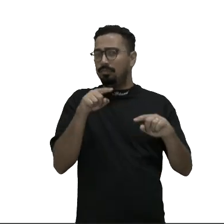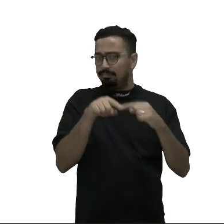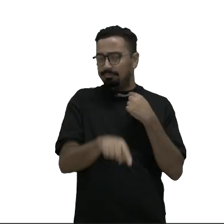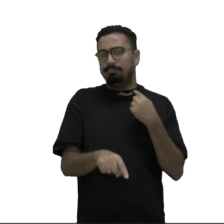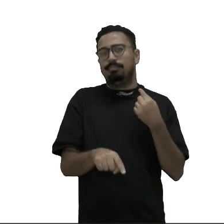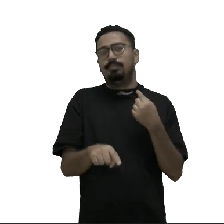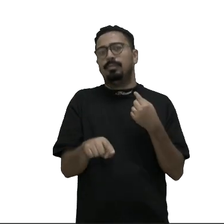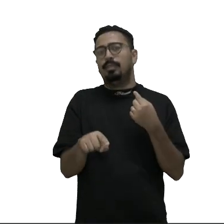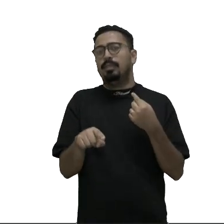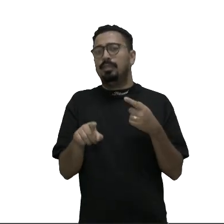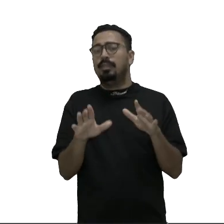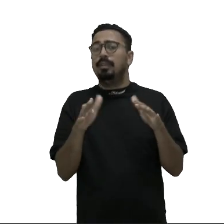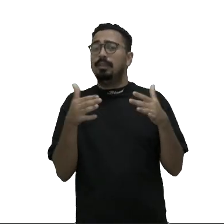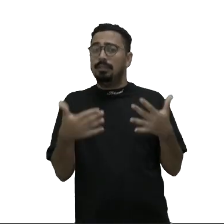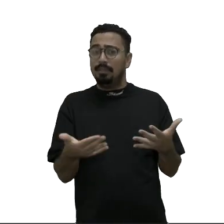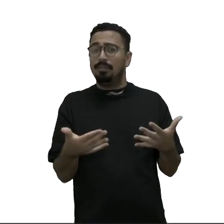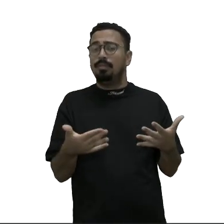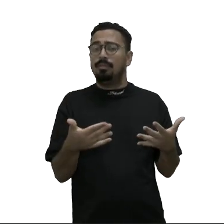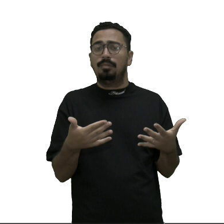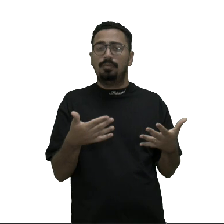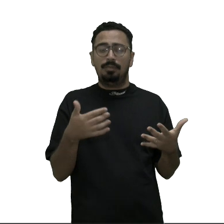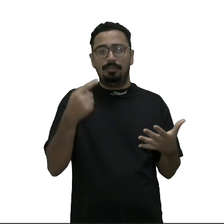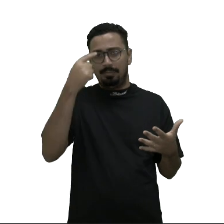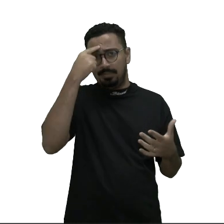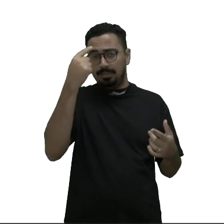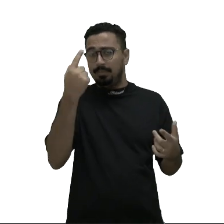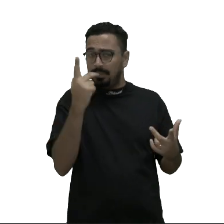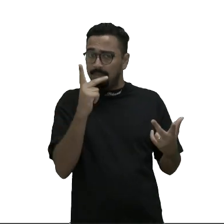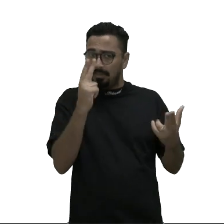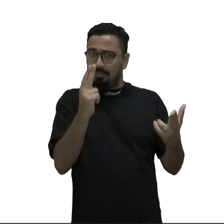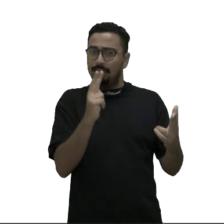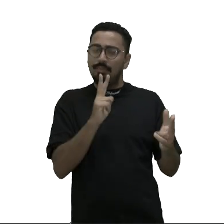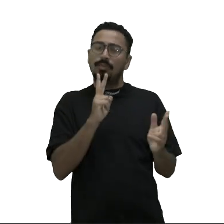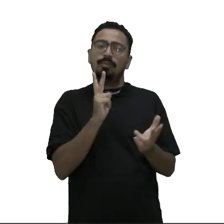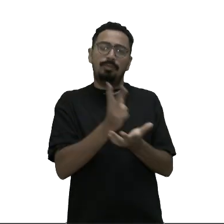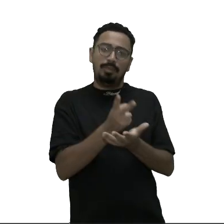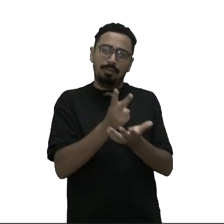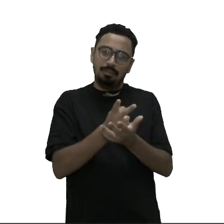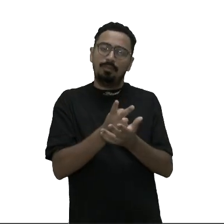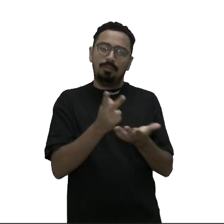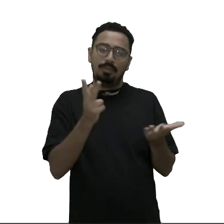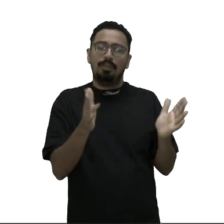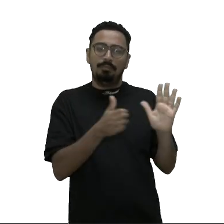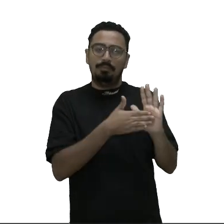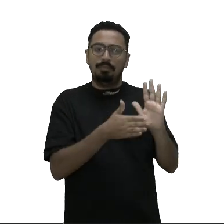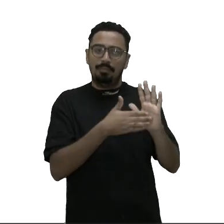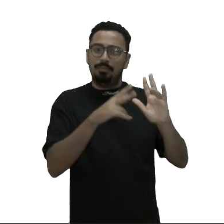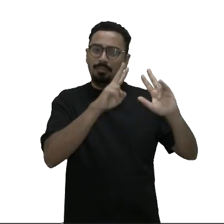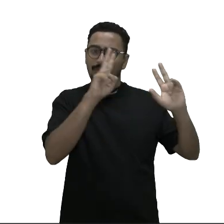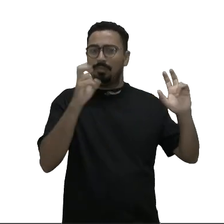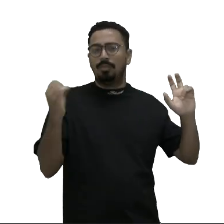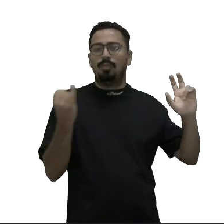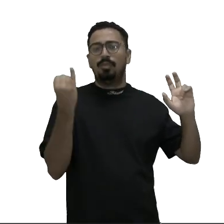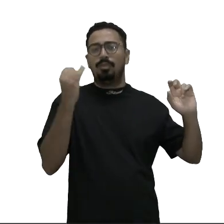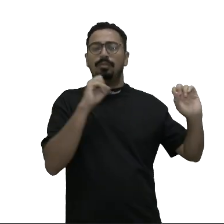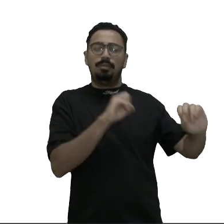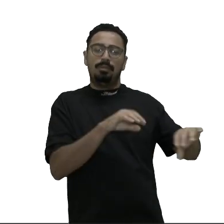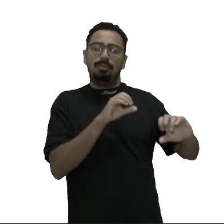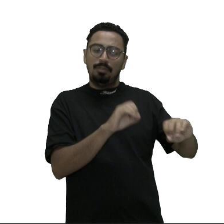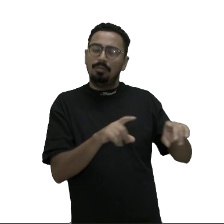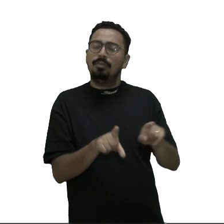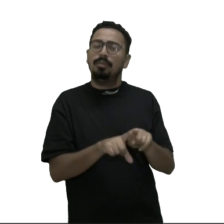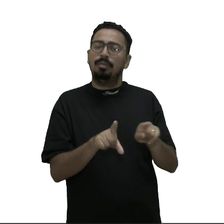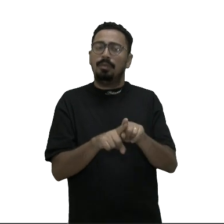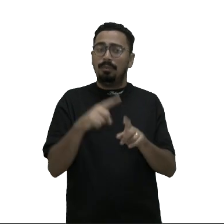contas. Então, continuando nessa coerência, principalmente numa pauta que é muito importante, que é a educação, considerando que